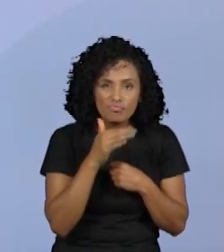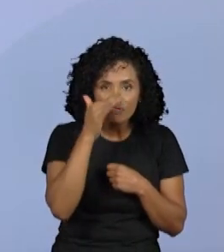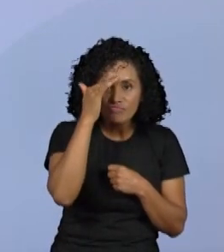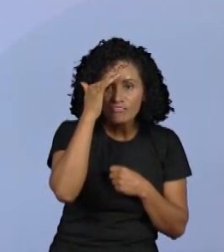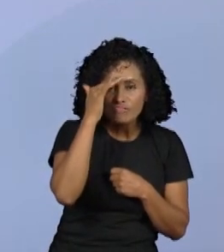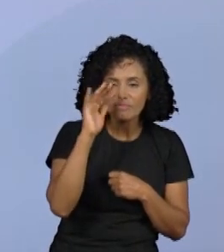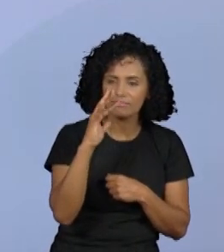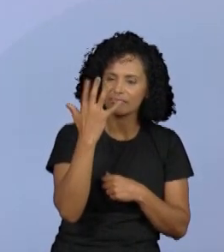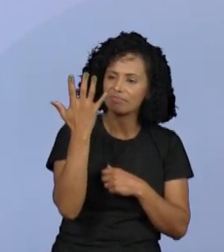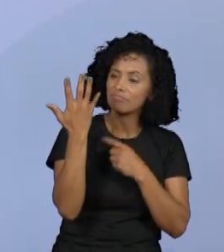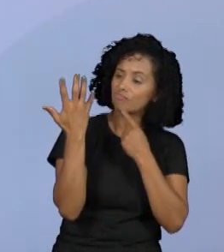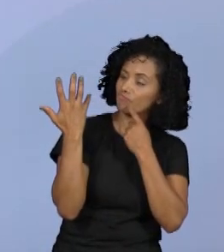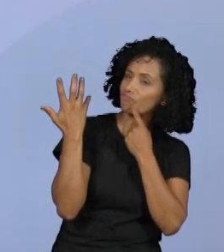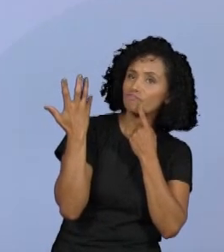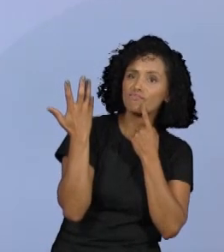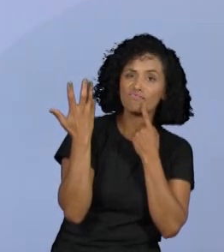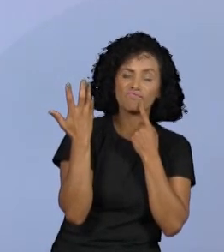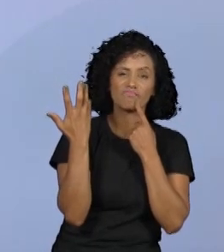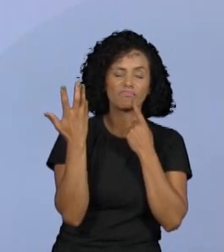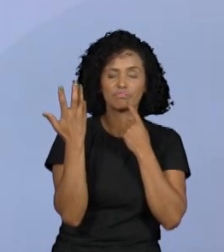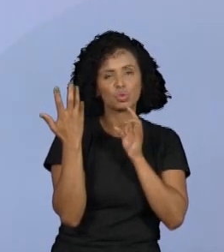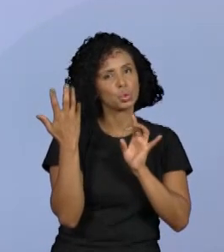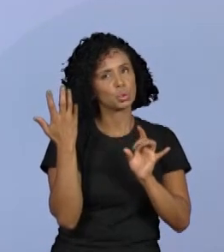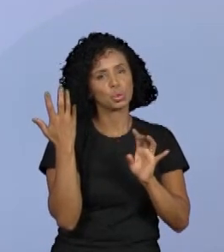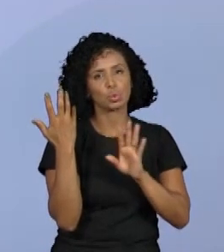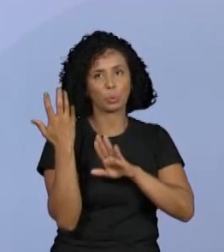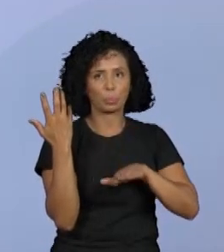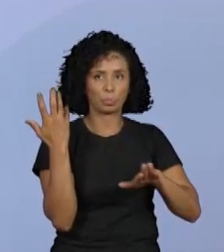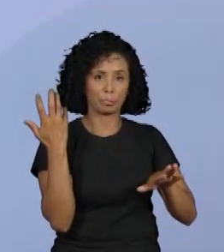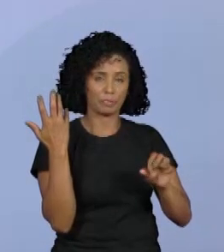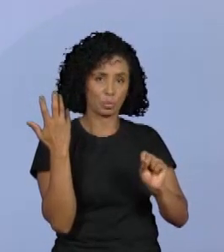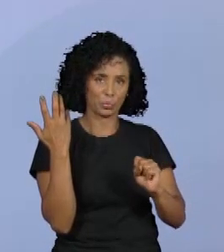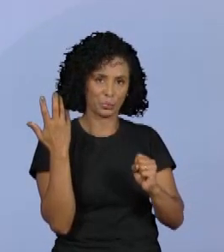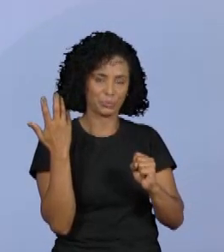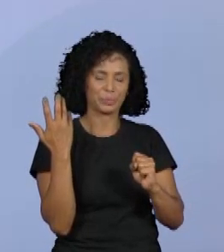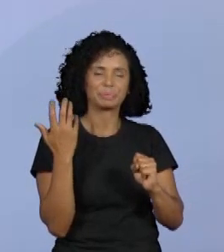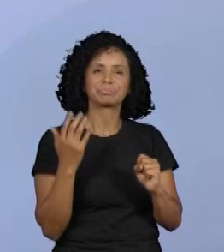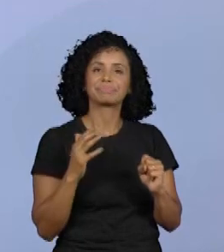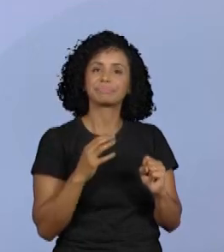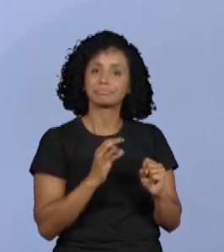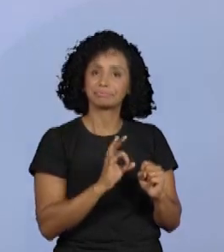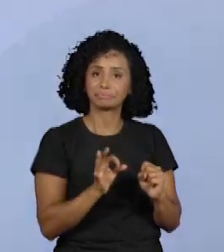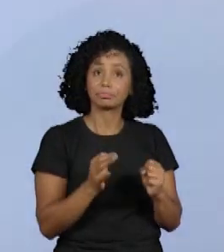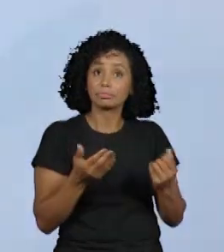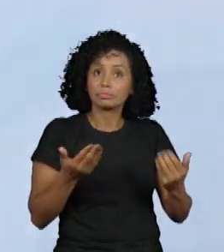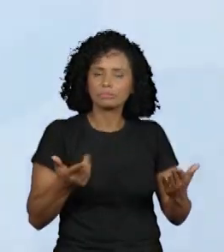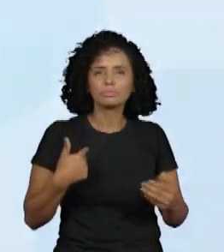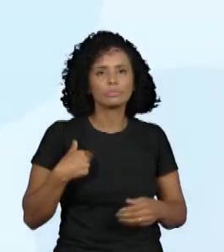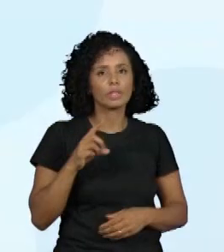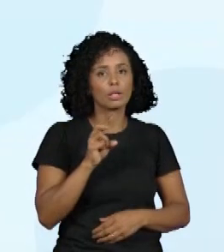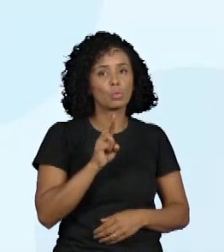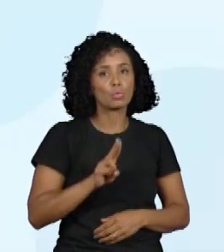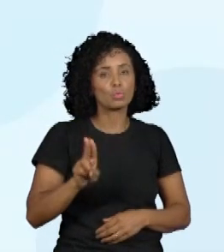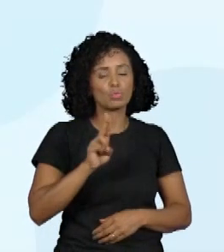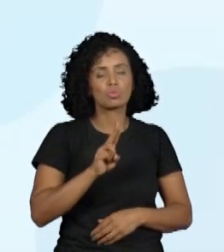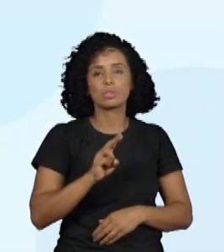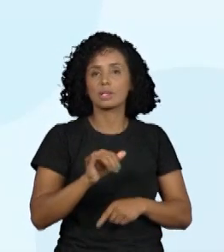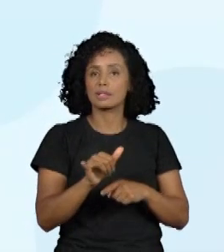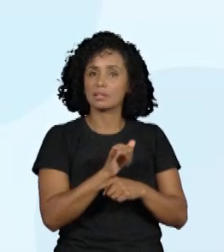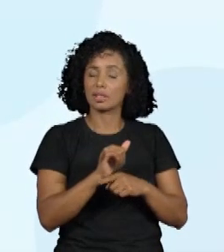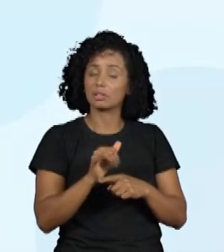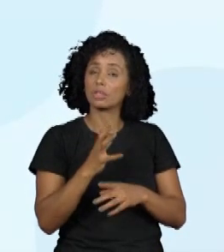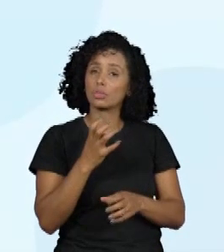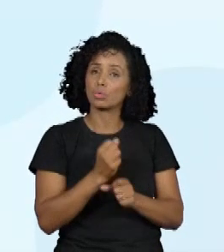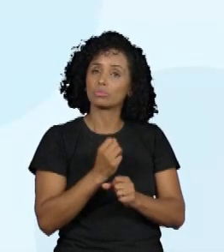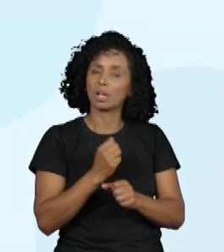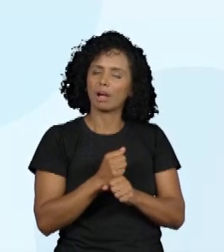Não, acho que somente 8 mesmo. São 8 crianças aí, não é? Olha só, eu usei uma estratégia de contagem. Sim. Qual